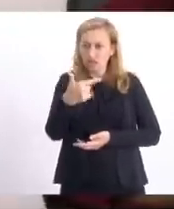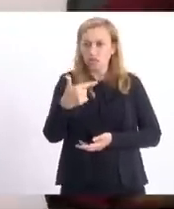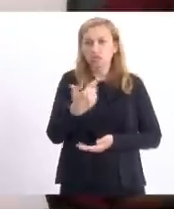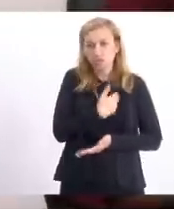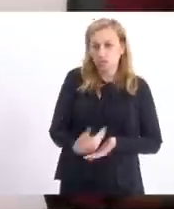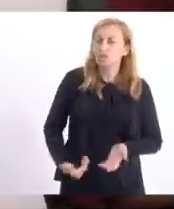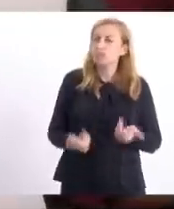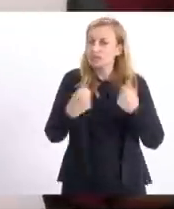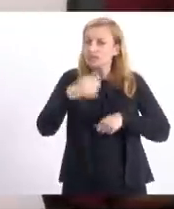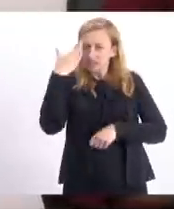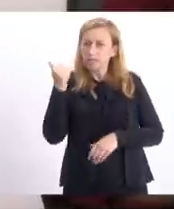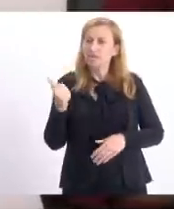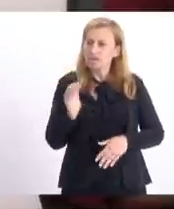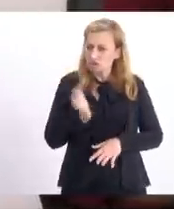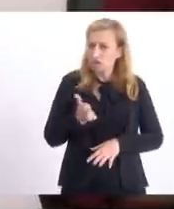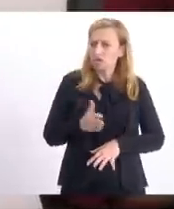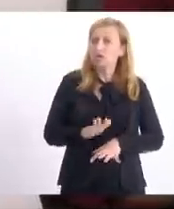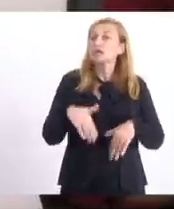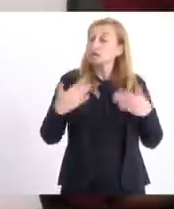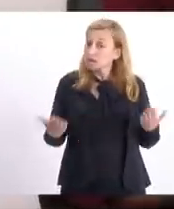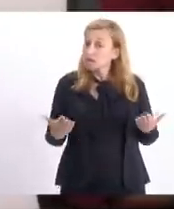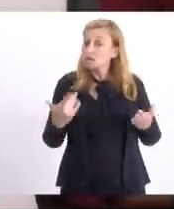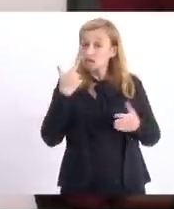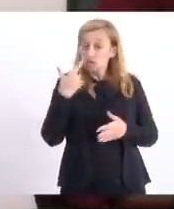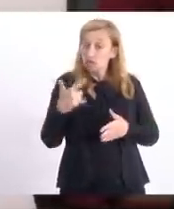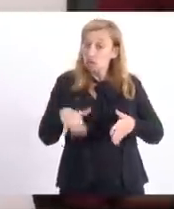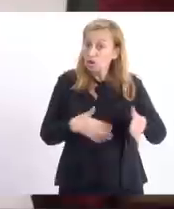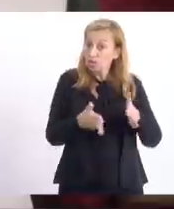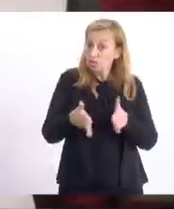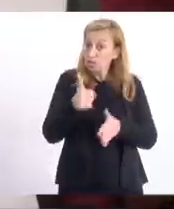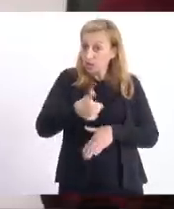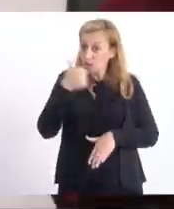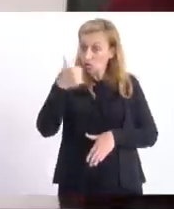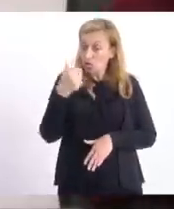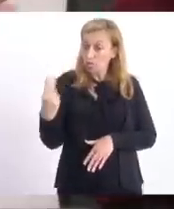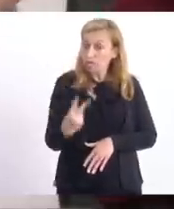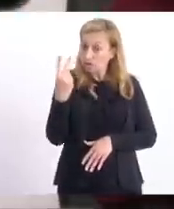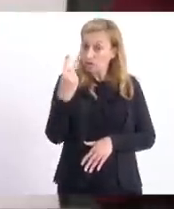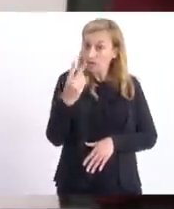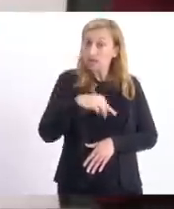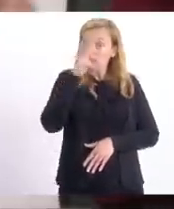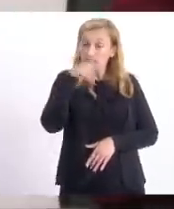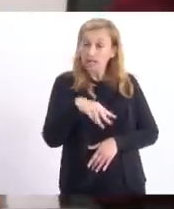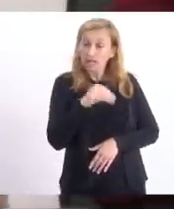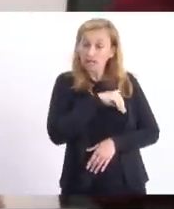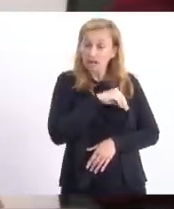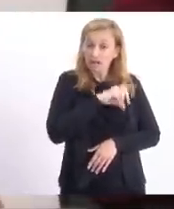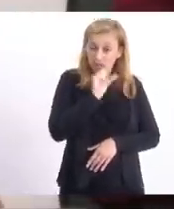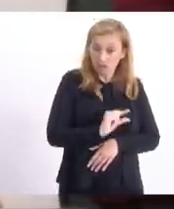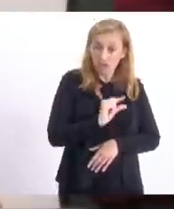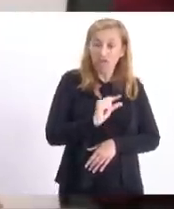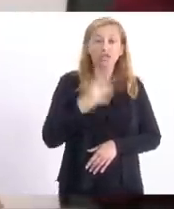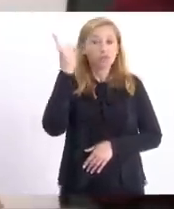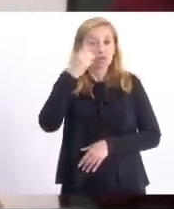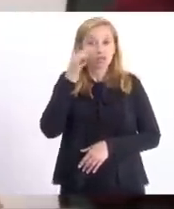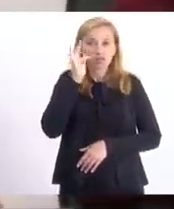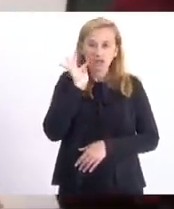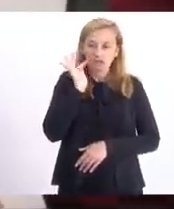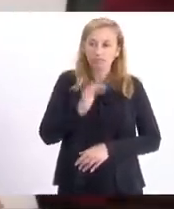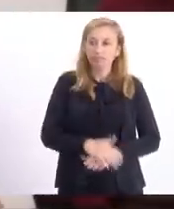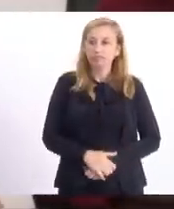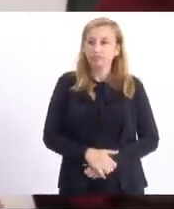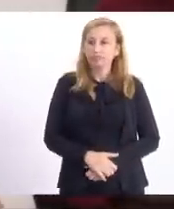disso. Então, a gente vai procurar o caminho do meio para tentar valorizar quem ganha menos. Deputado Flávio Serafim.